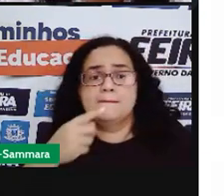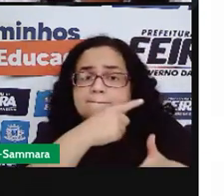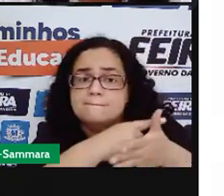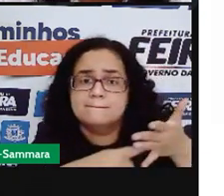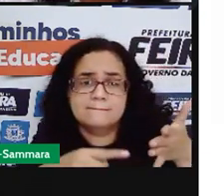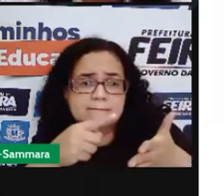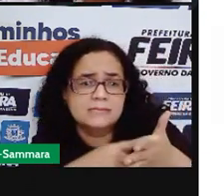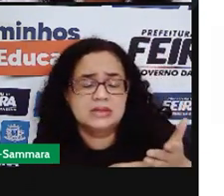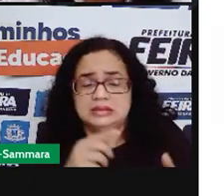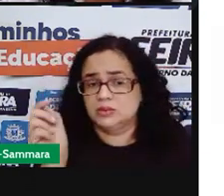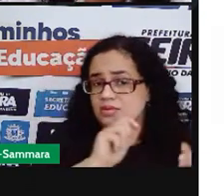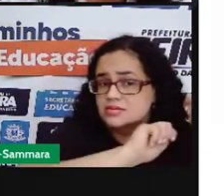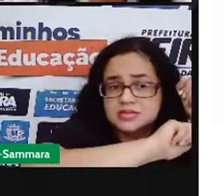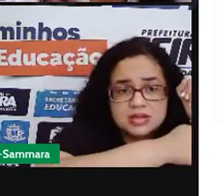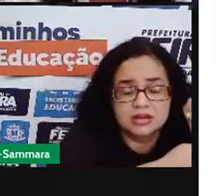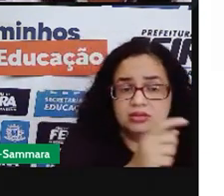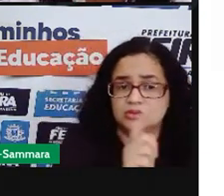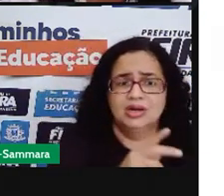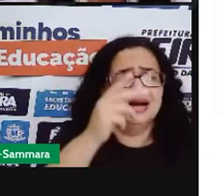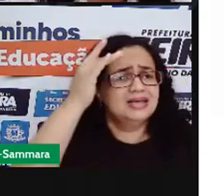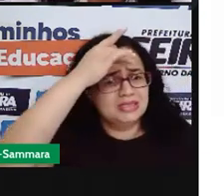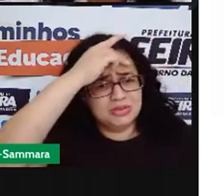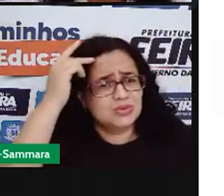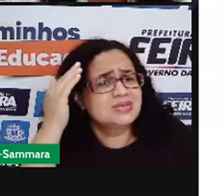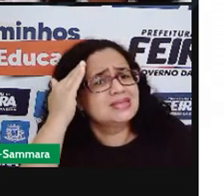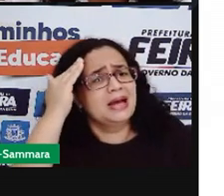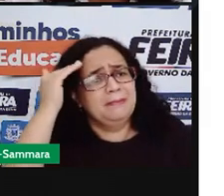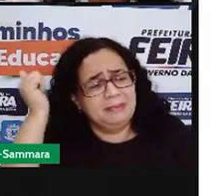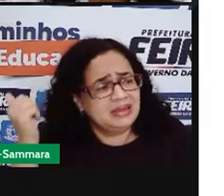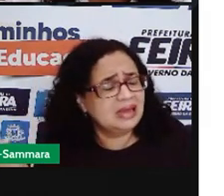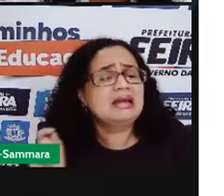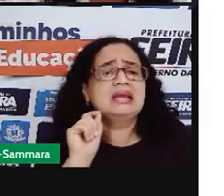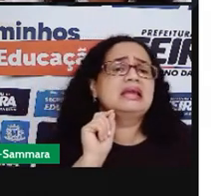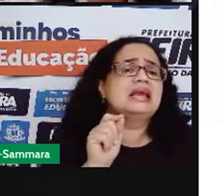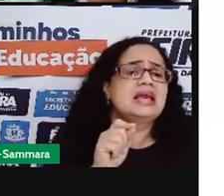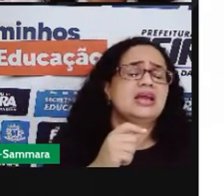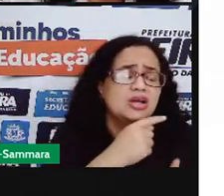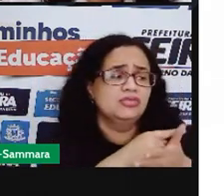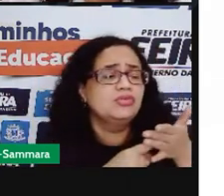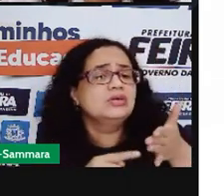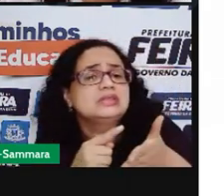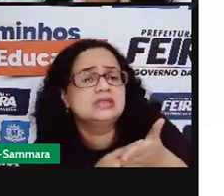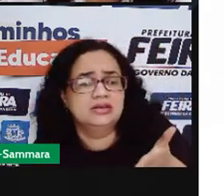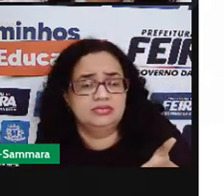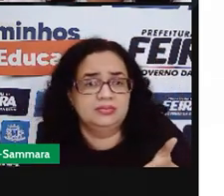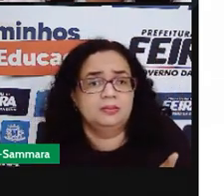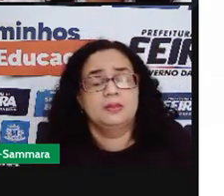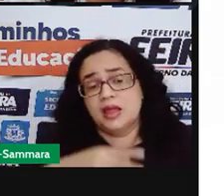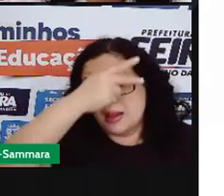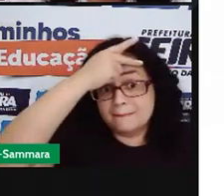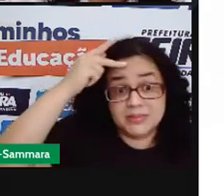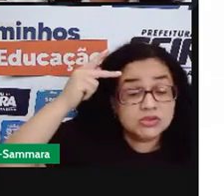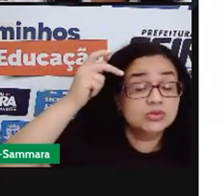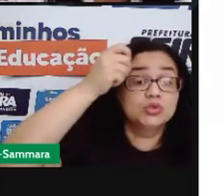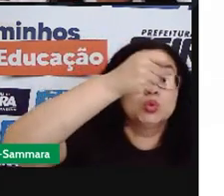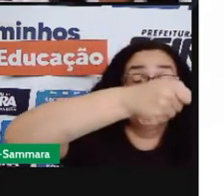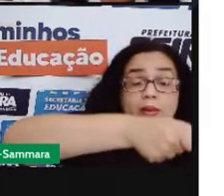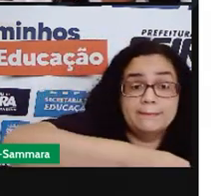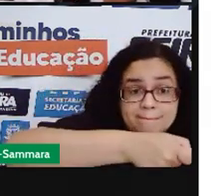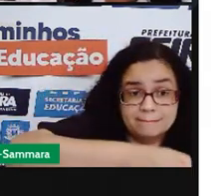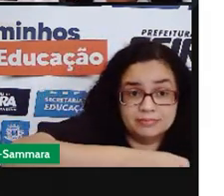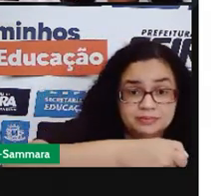aí, não era secreto. Todo mundo sabia em quem as pessoas estavam votando. E as pessoas eram obrigadas ou